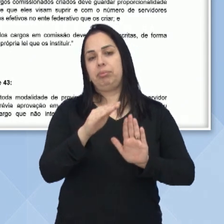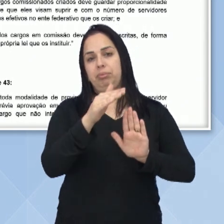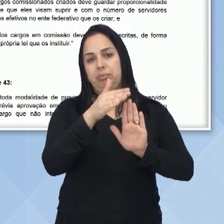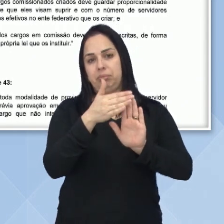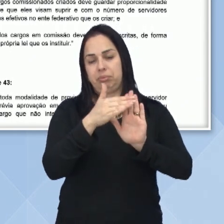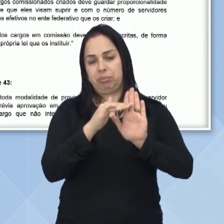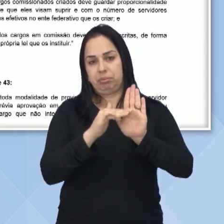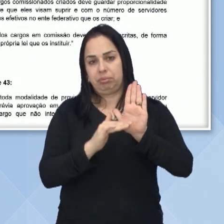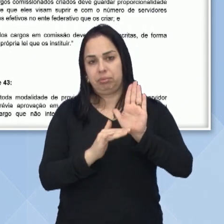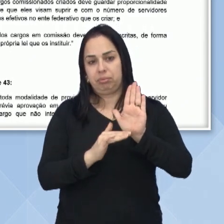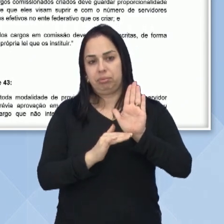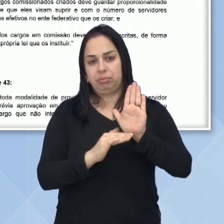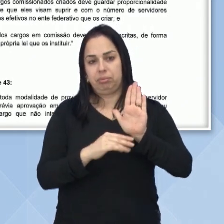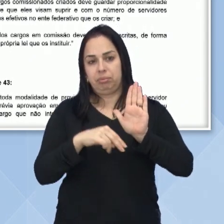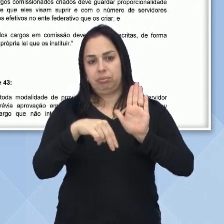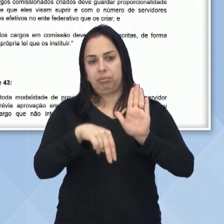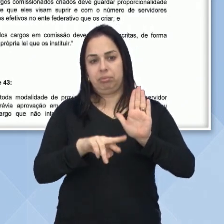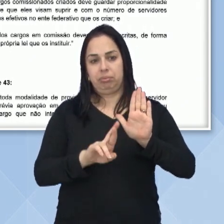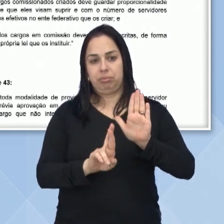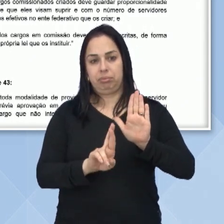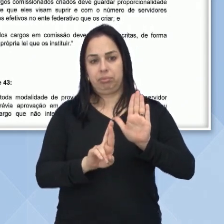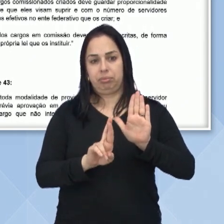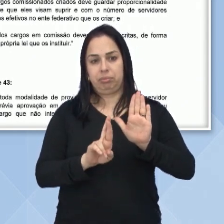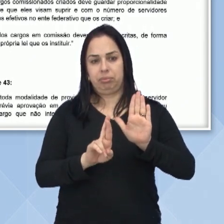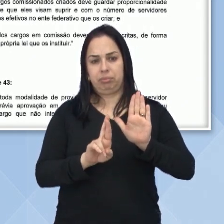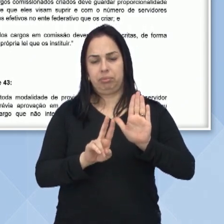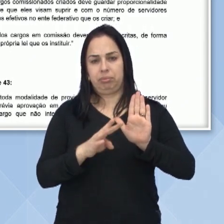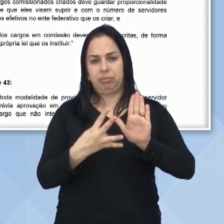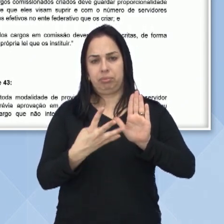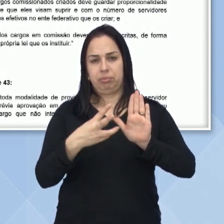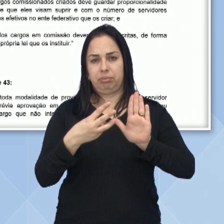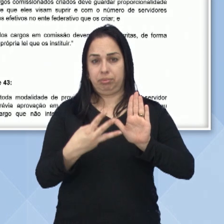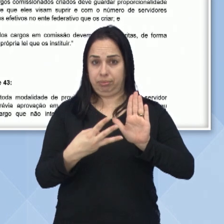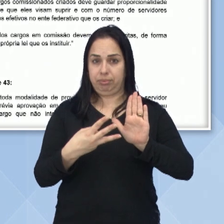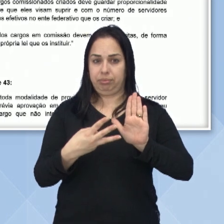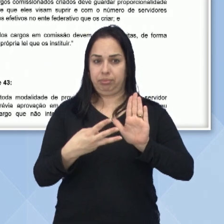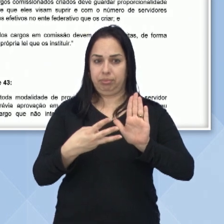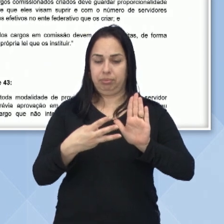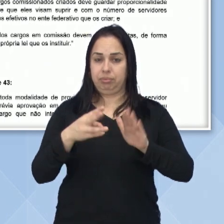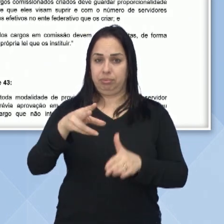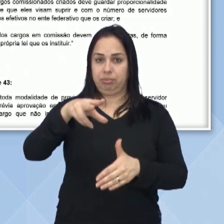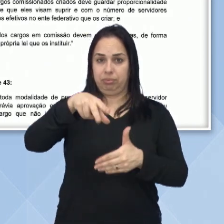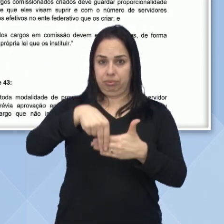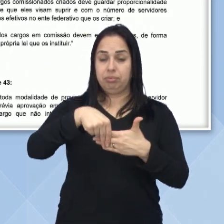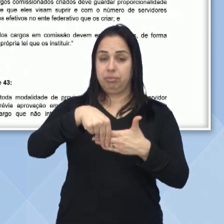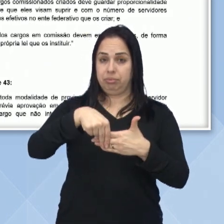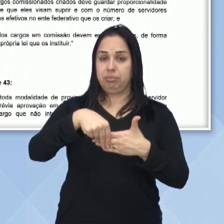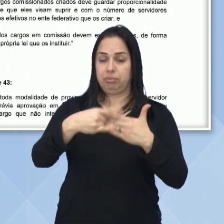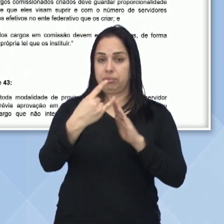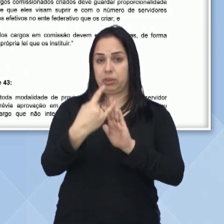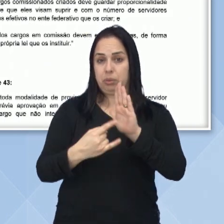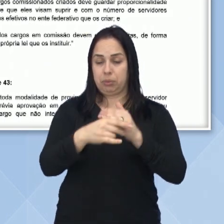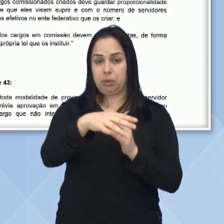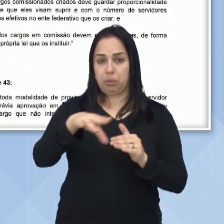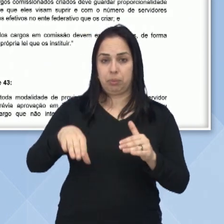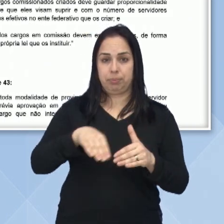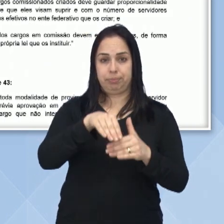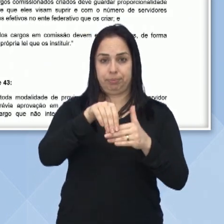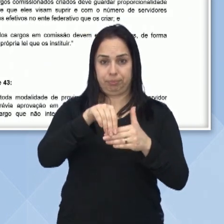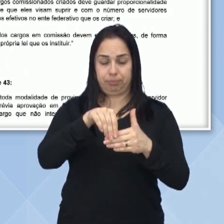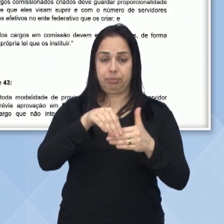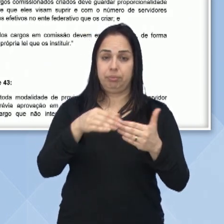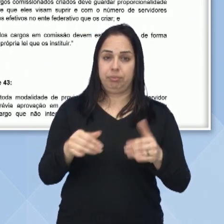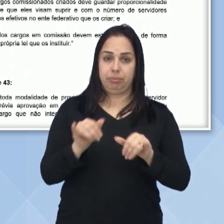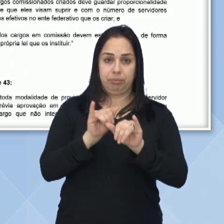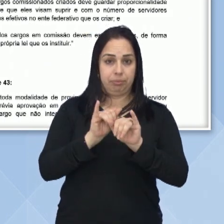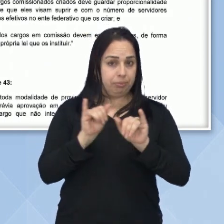vinculante NR 43, que está em anexo a esse documento.